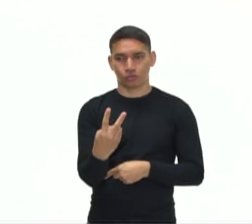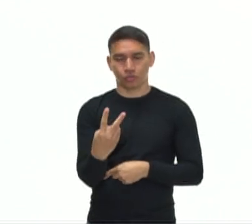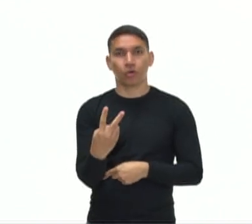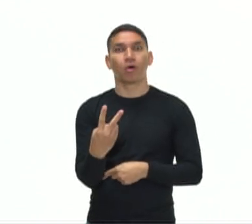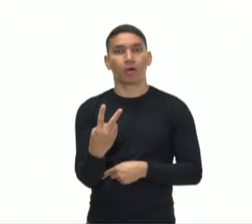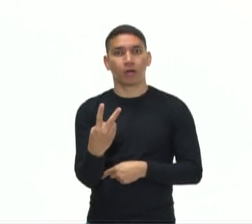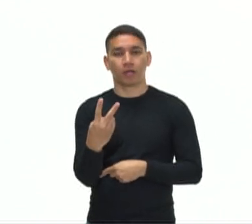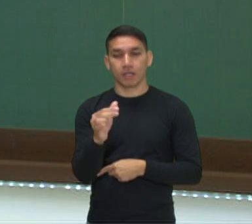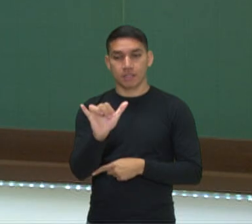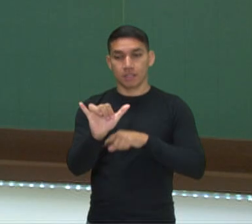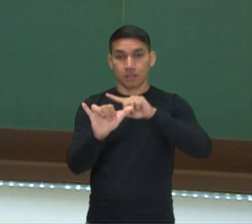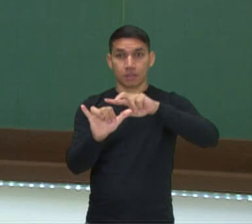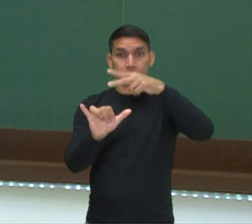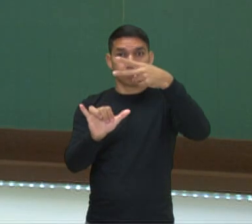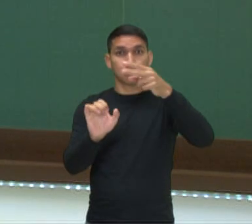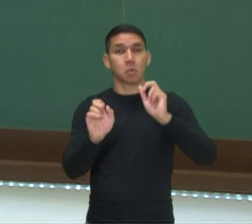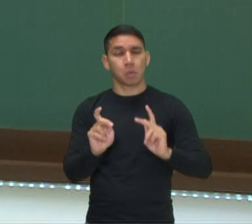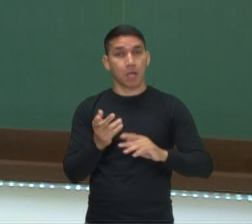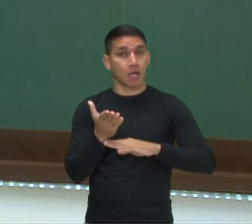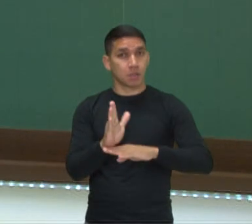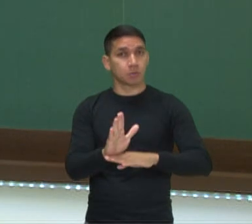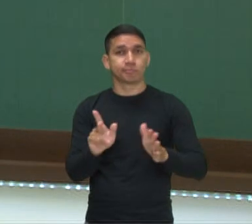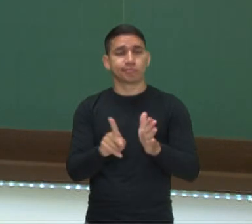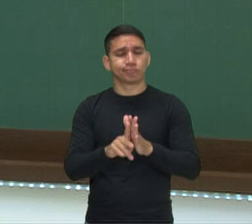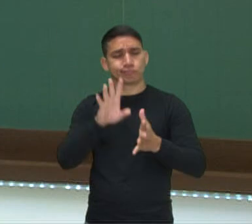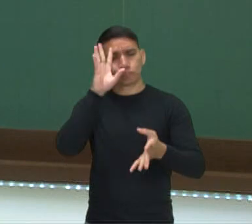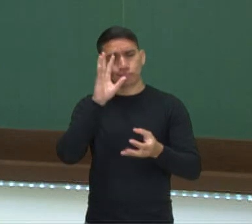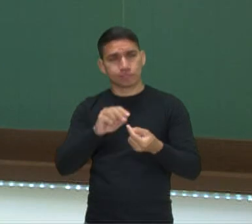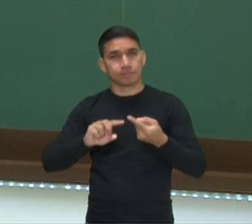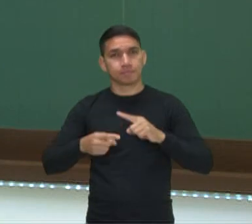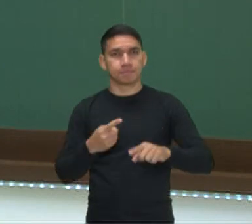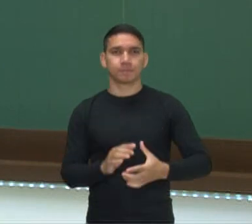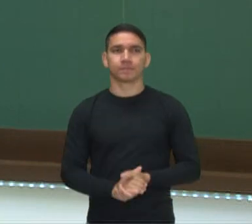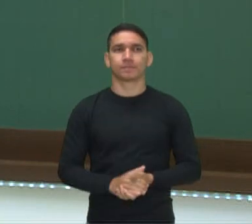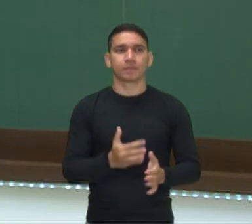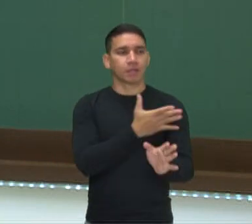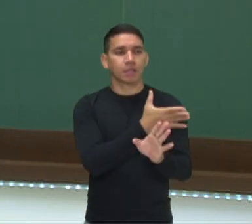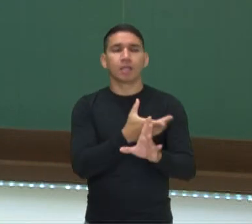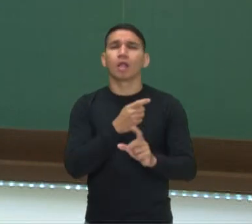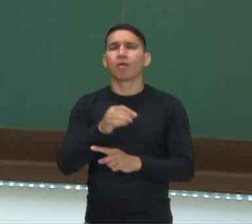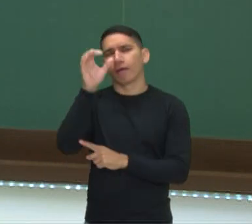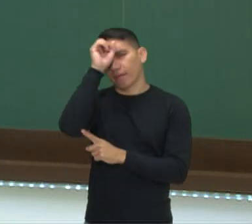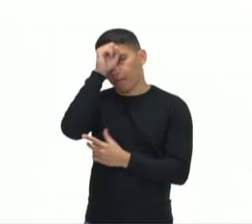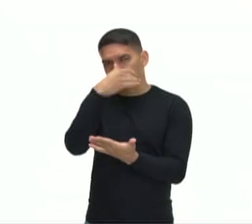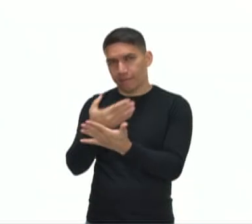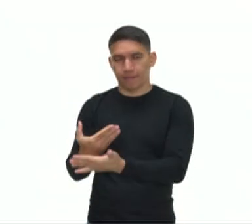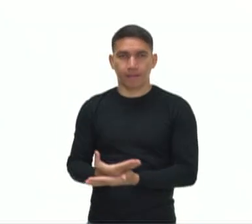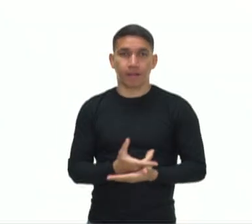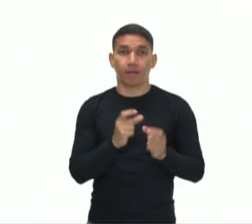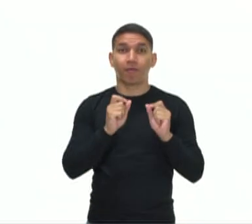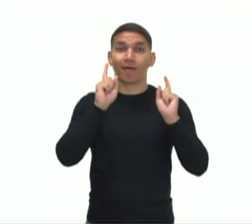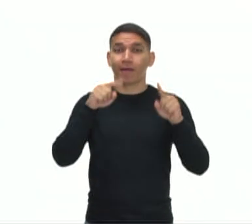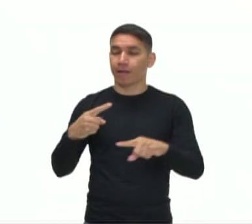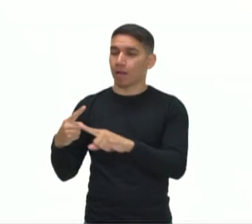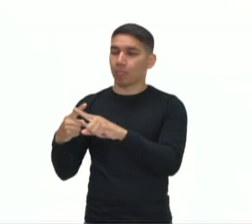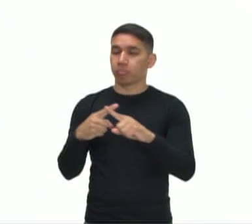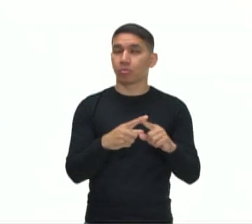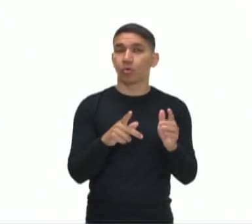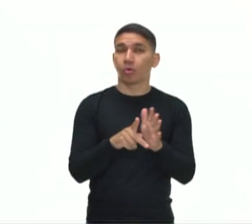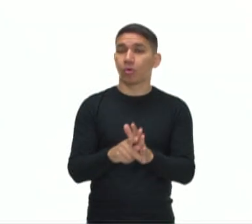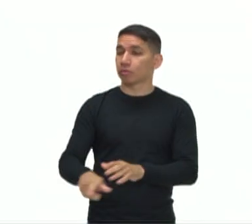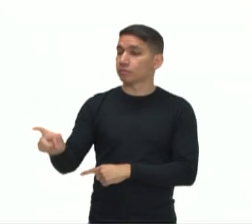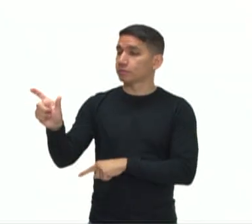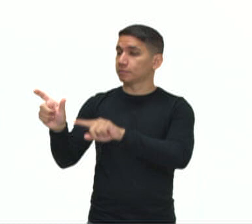multiplicação de letras. Tranquilo? Vimos então nesta aula. O produto